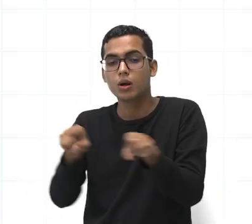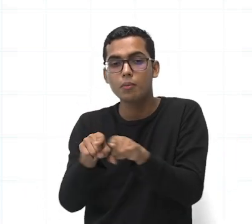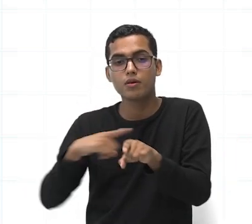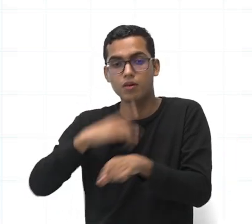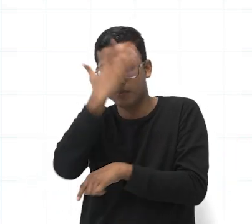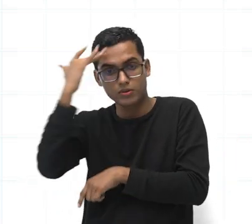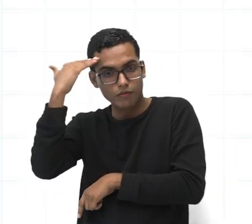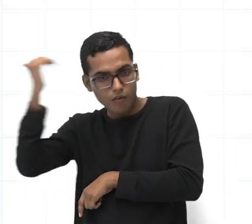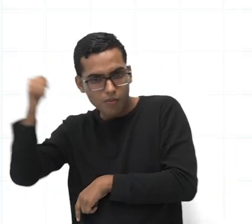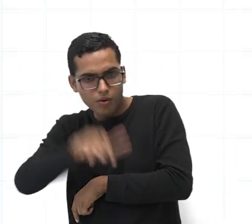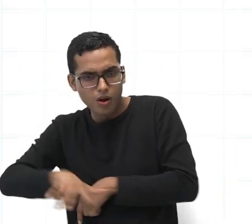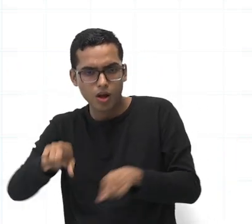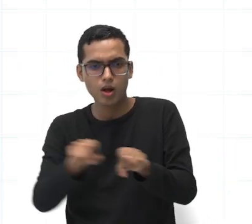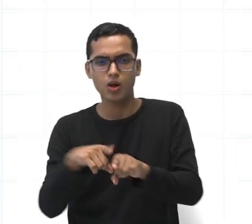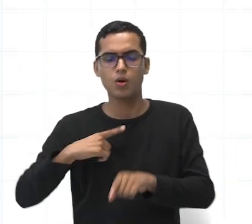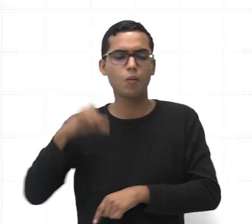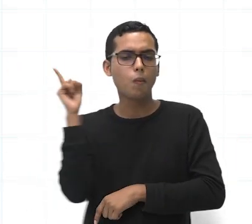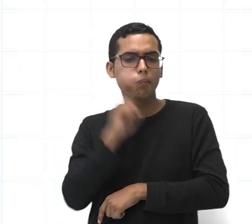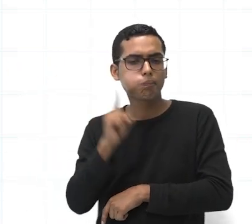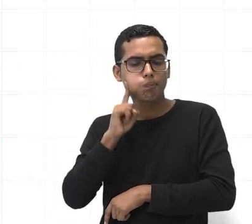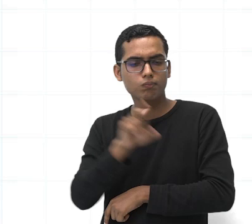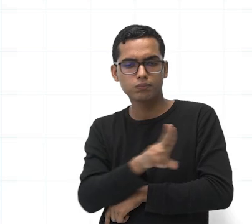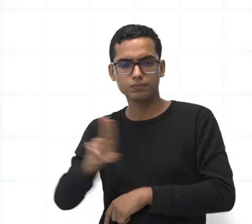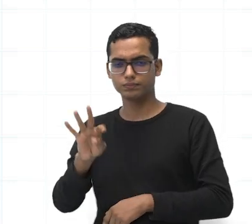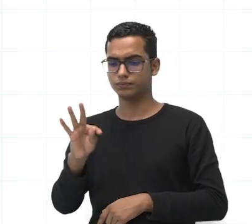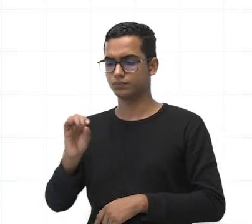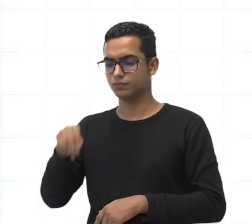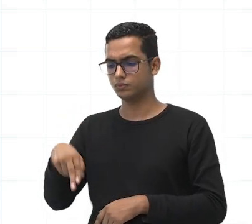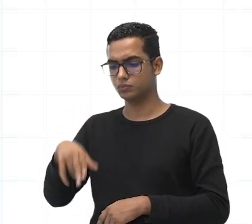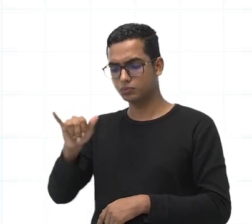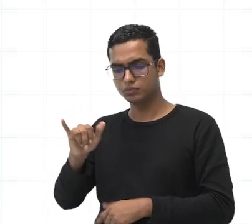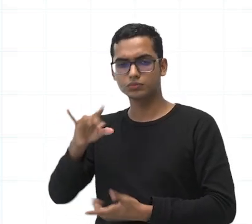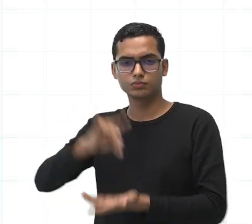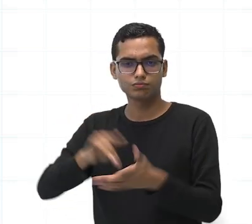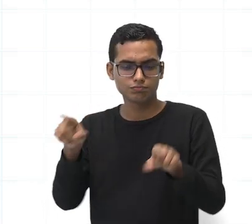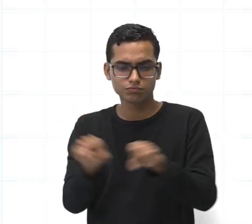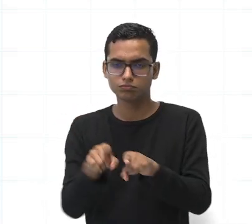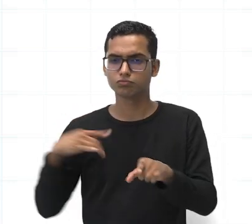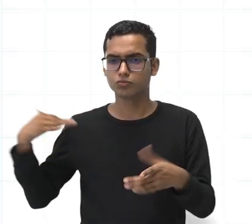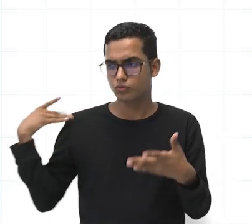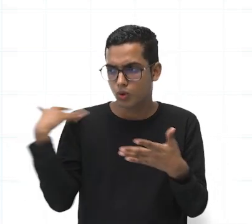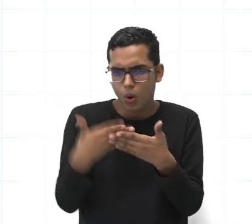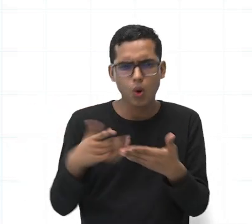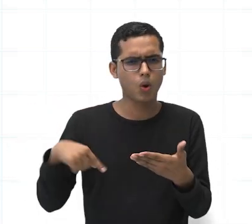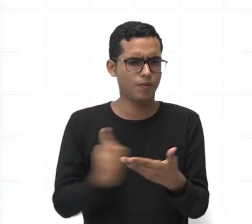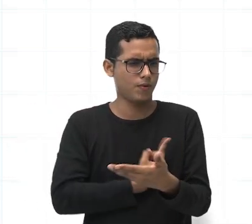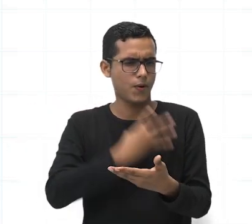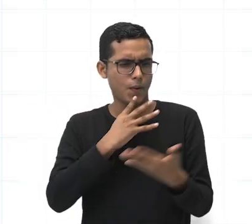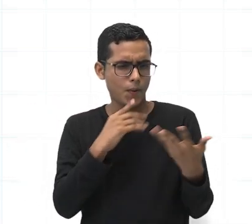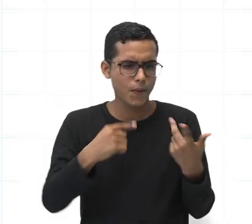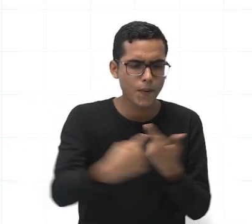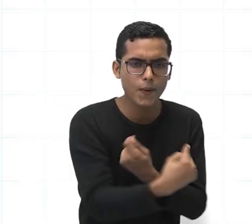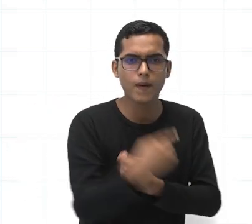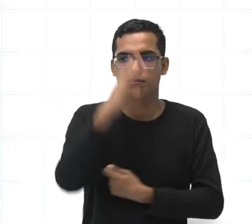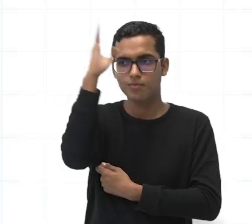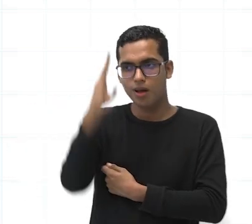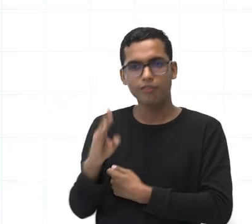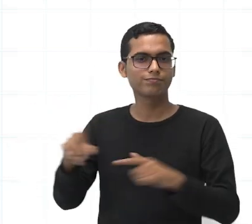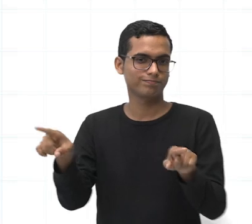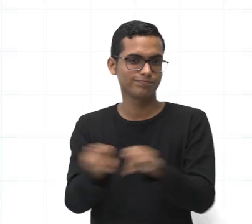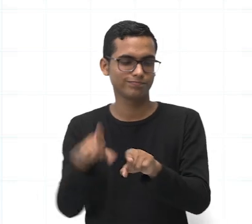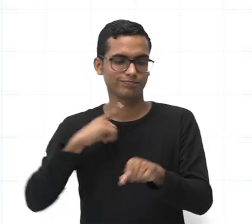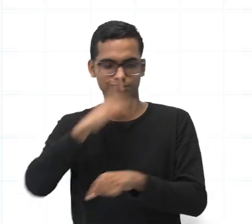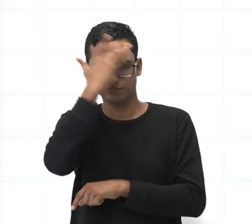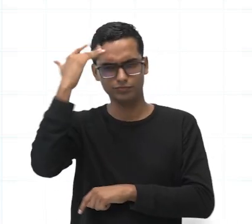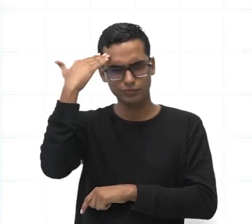Tony Hawk. Certo? Então ele é fantástico e hoje a gente já conhece vários outros, principalmente aqui do nosso país,